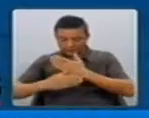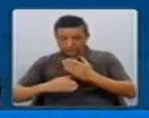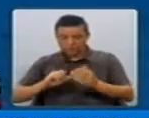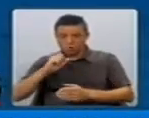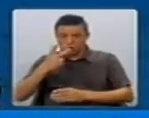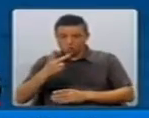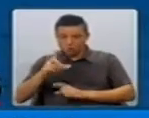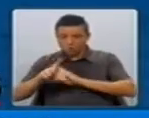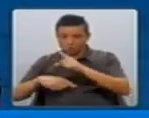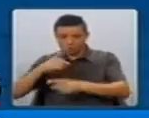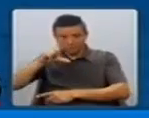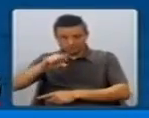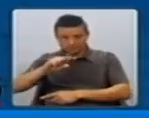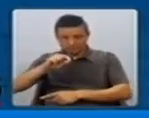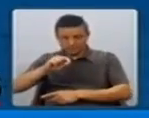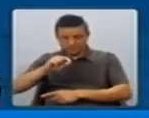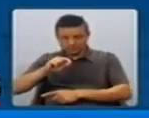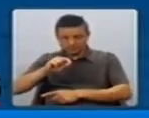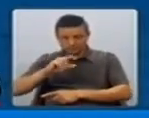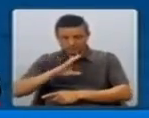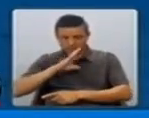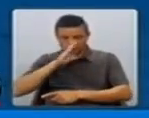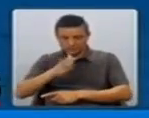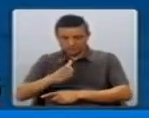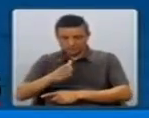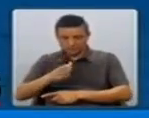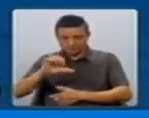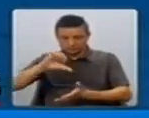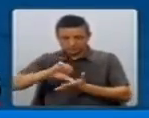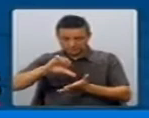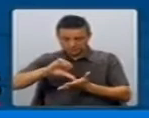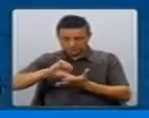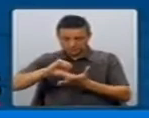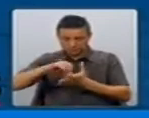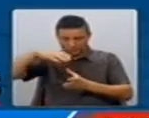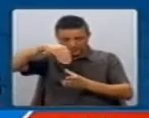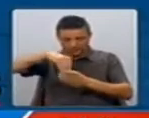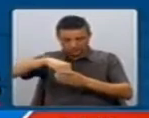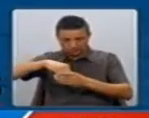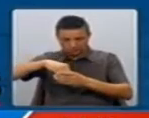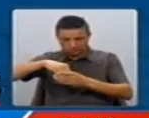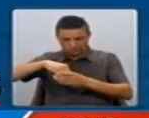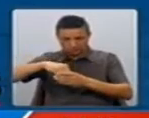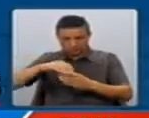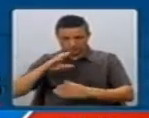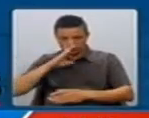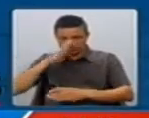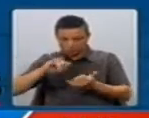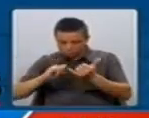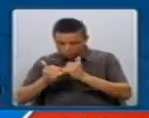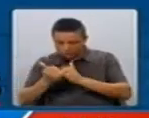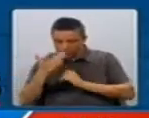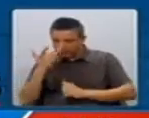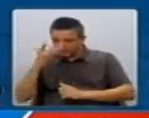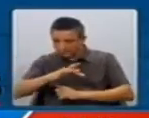também uma grande acreção de matéria no centro das galáxias, fruto do apetite voraz de buracos negros